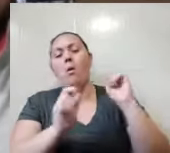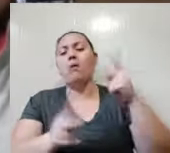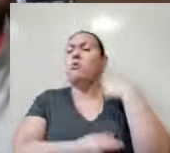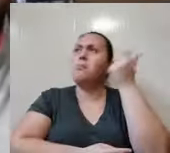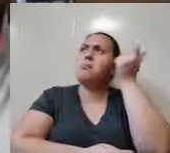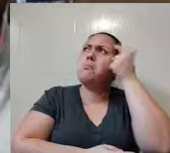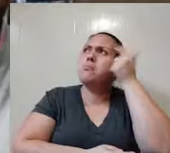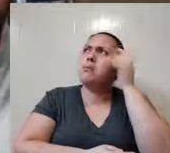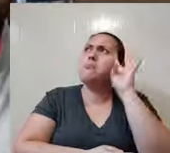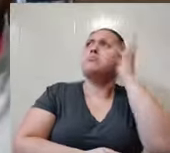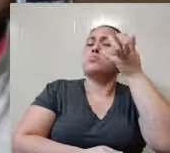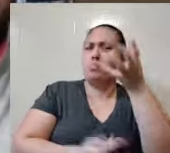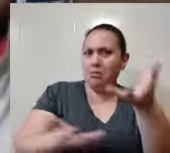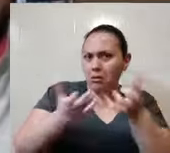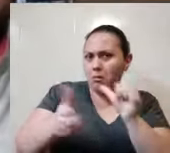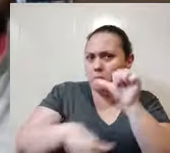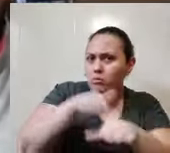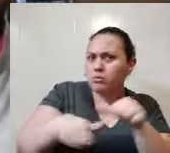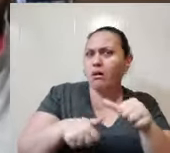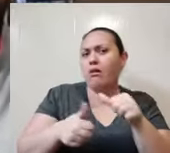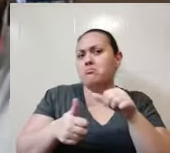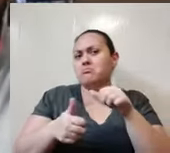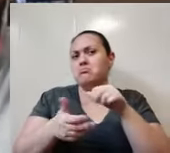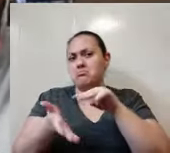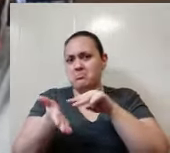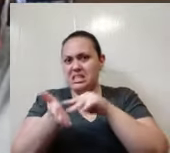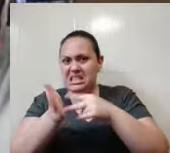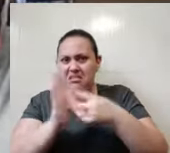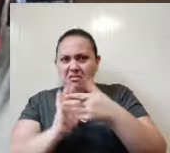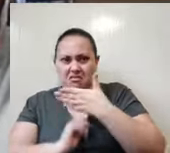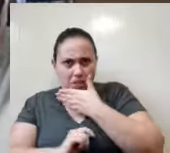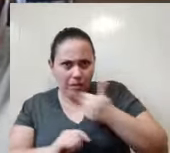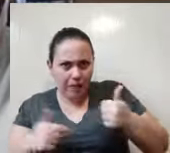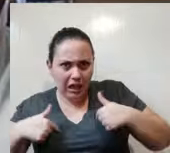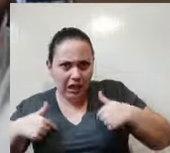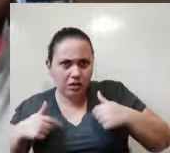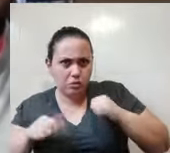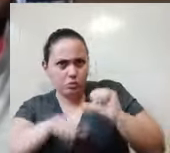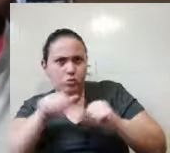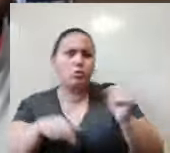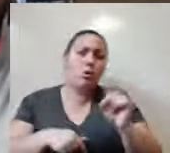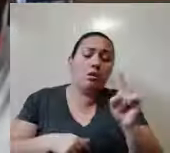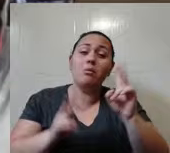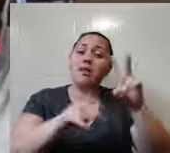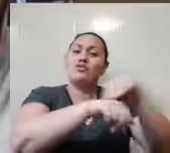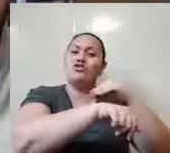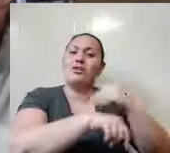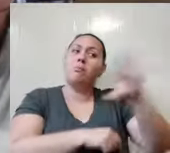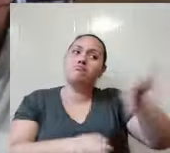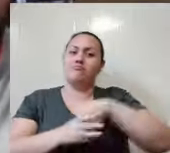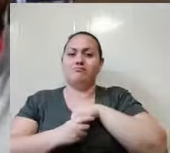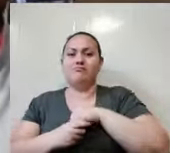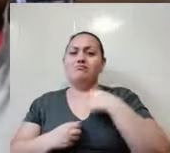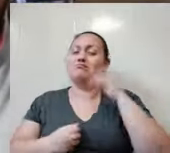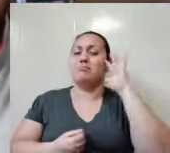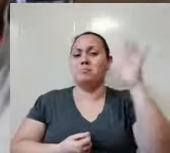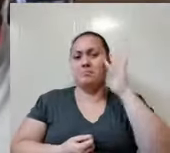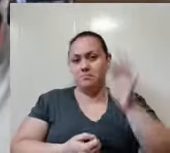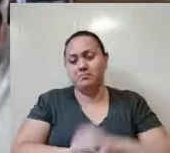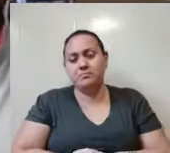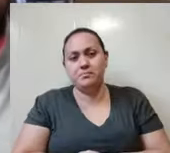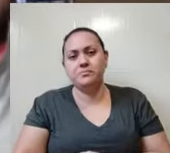poder pensar sobre. E aí, bom, poder decidir se vale a pena mudar ou não, se isso faz sentido para mim mudar ou não diante